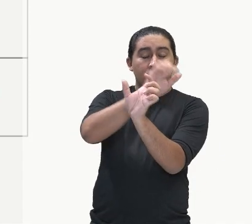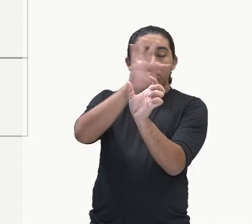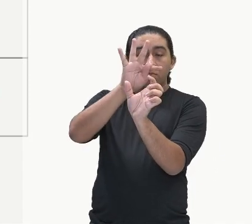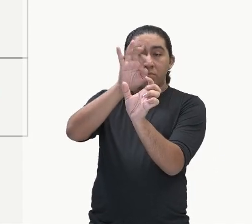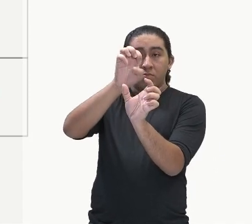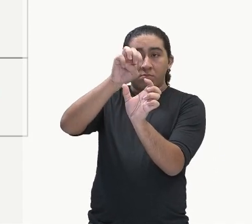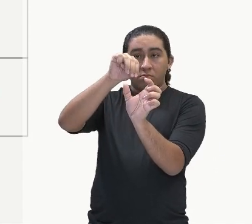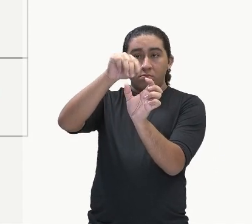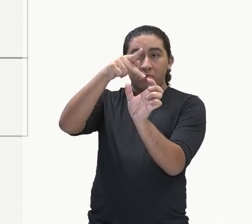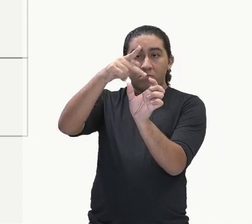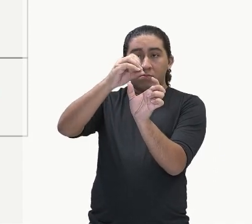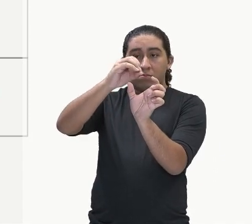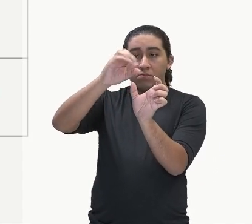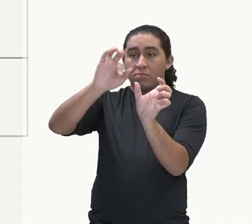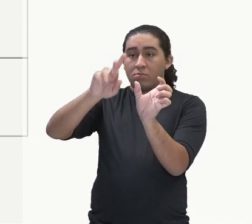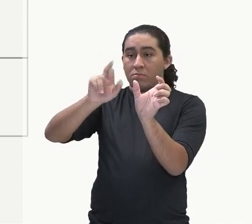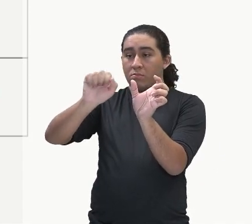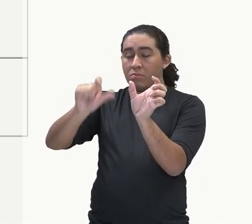Atemporal,